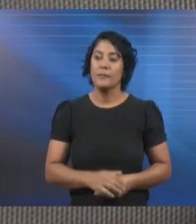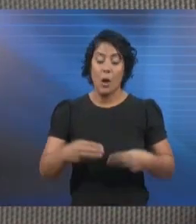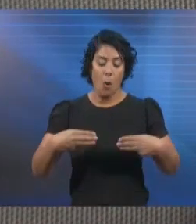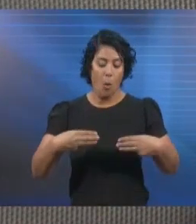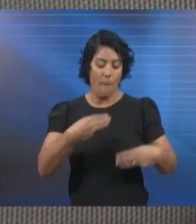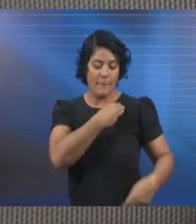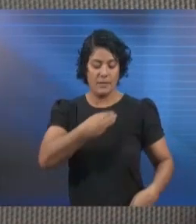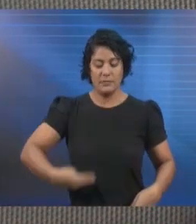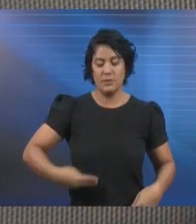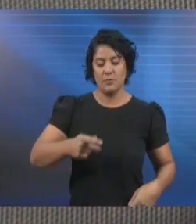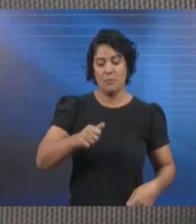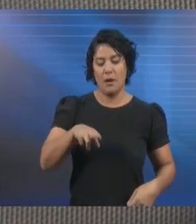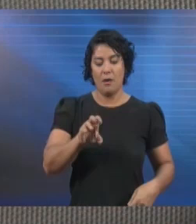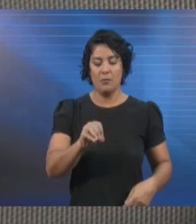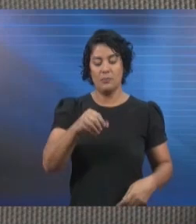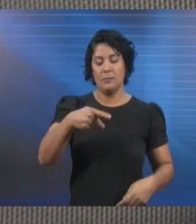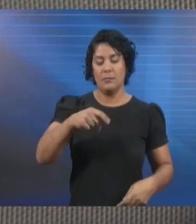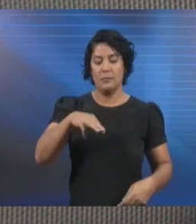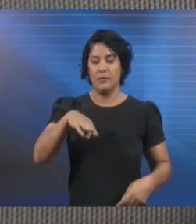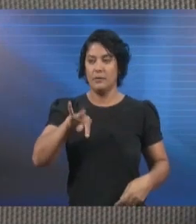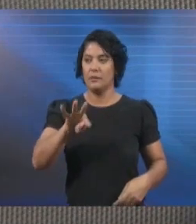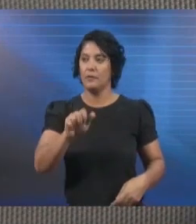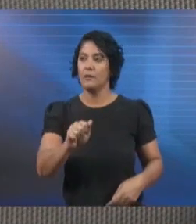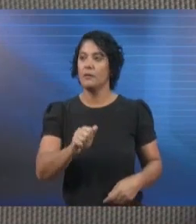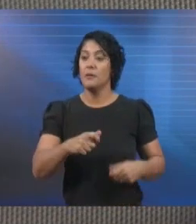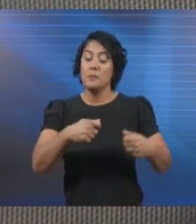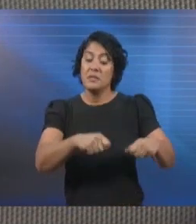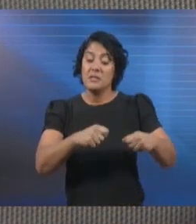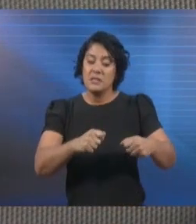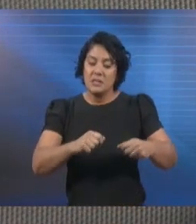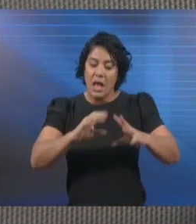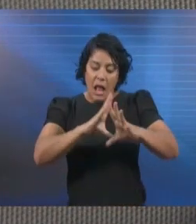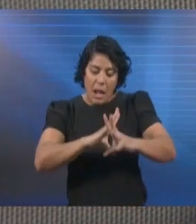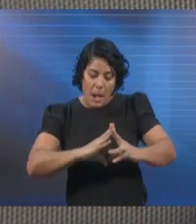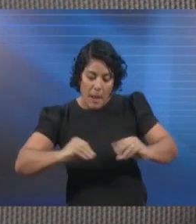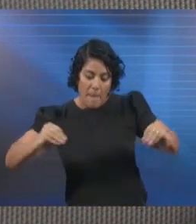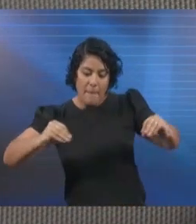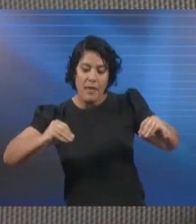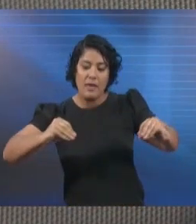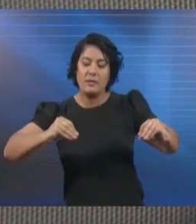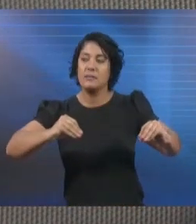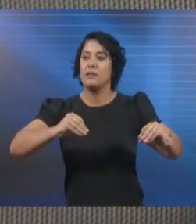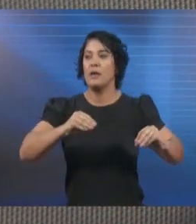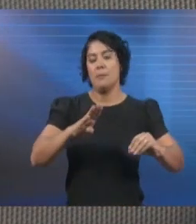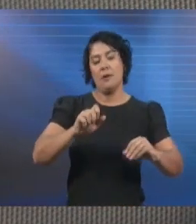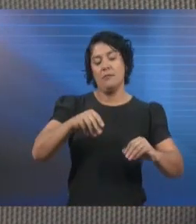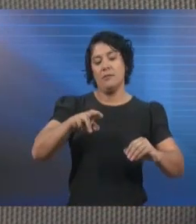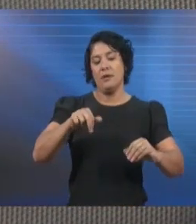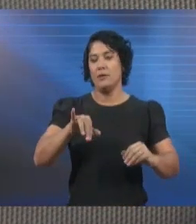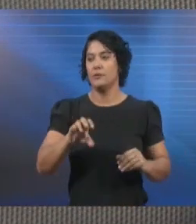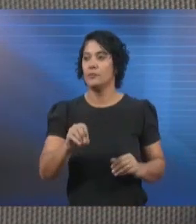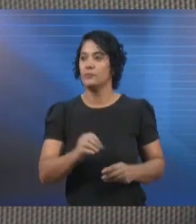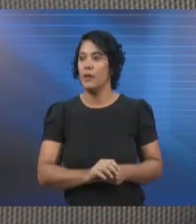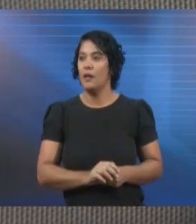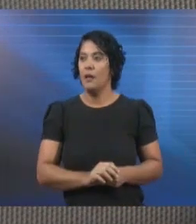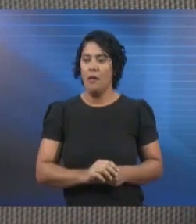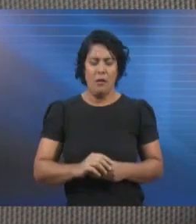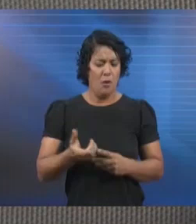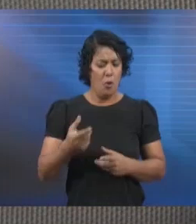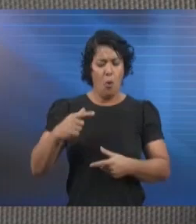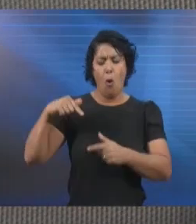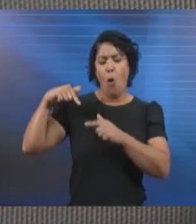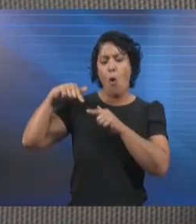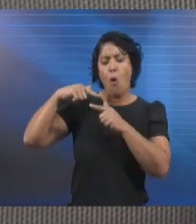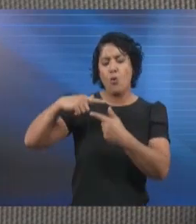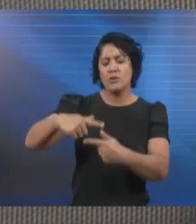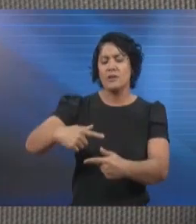pimenta diz que precisaria fazer uma limpeza espiritual em balneário Camboriu com a presença de tantos conservadores